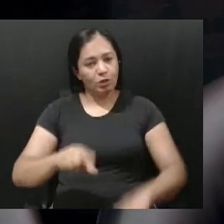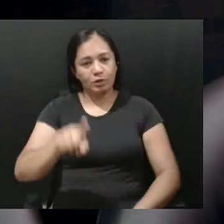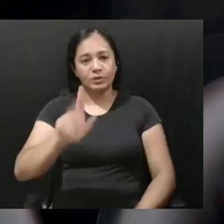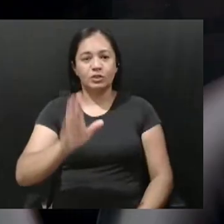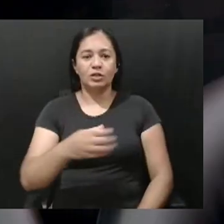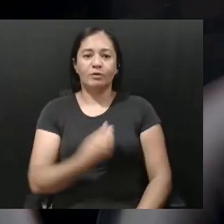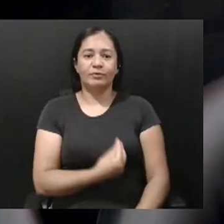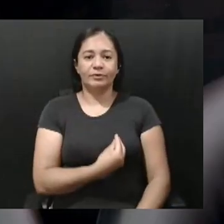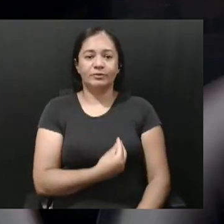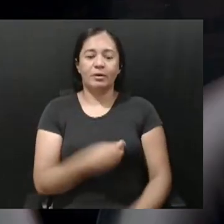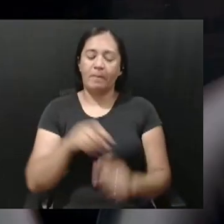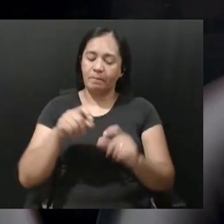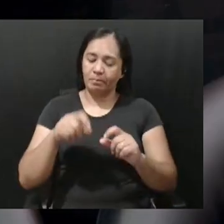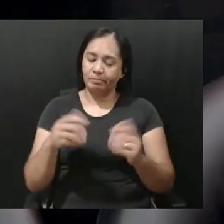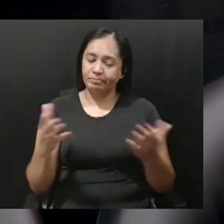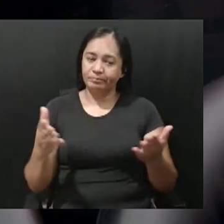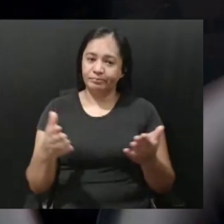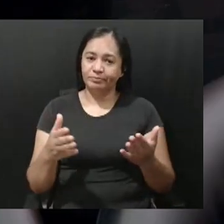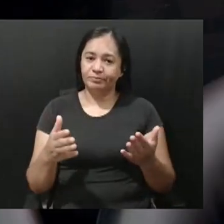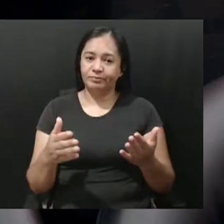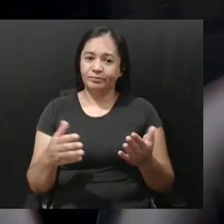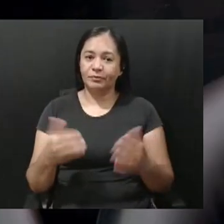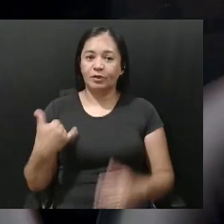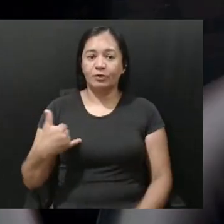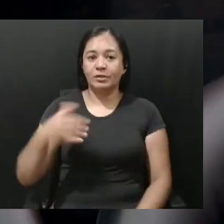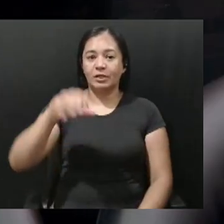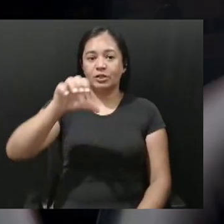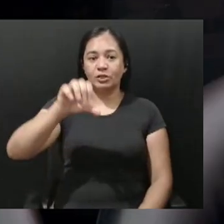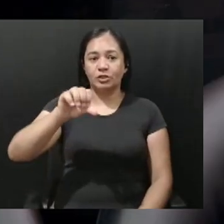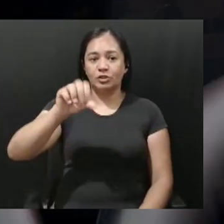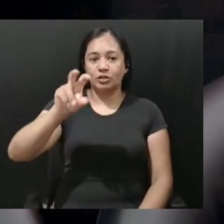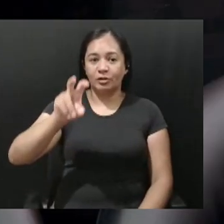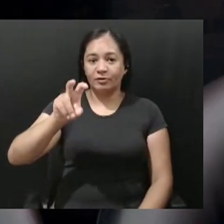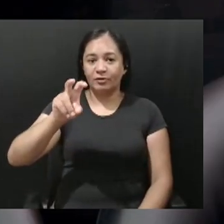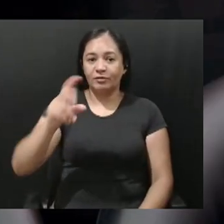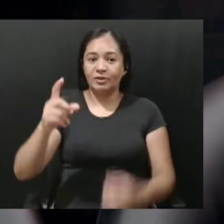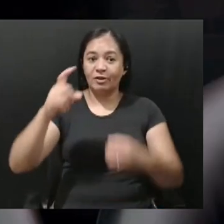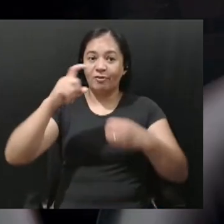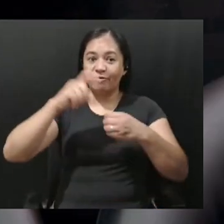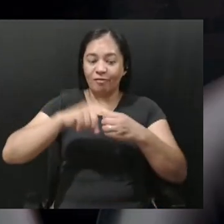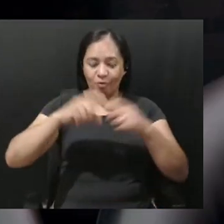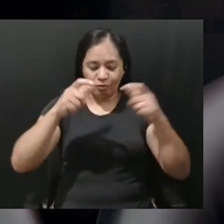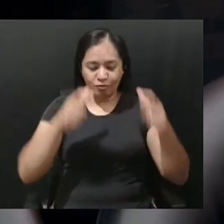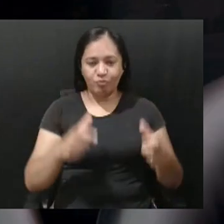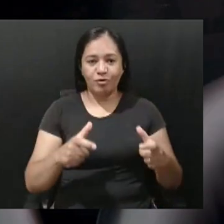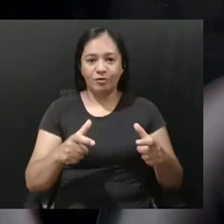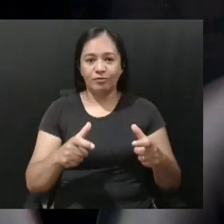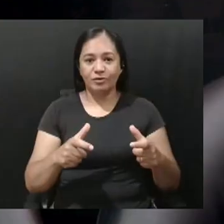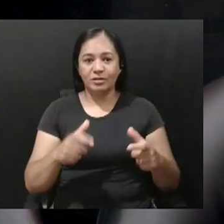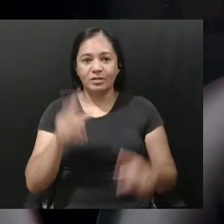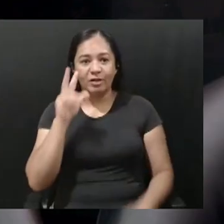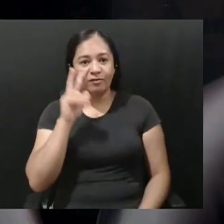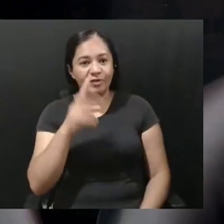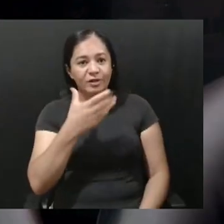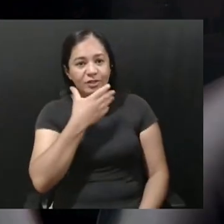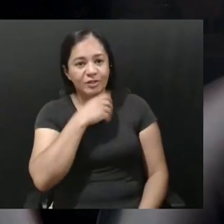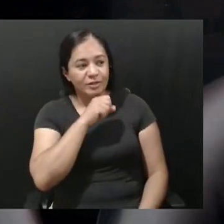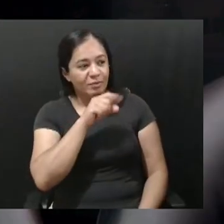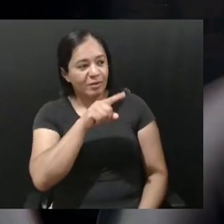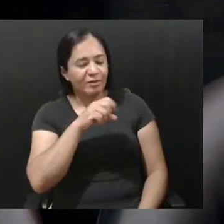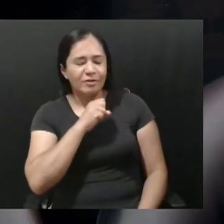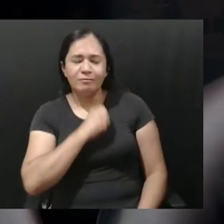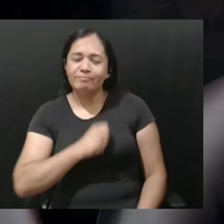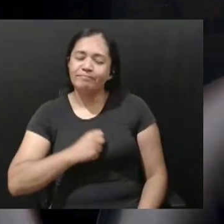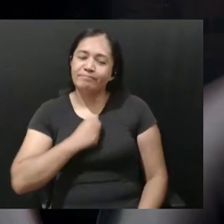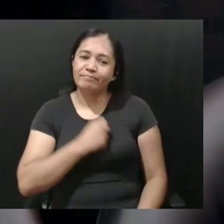Com 95 anos, né, e você voltar para um lugar, talvez você veja seus pais, que você morre de saudade, você